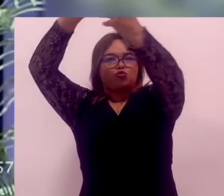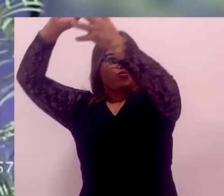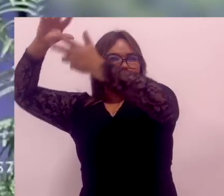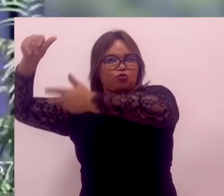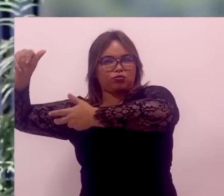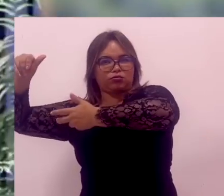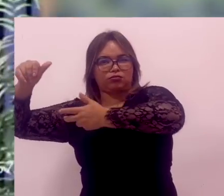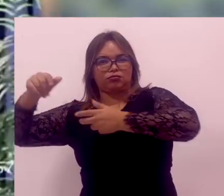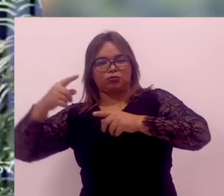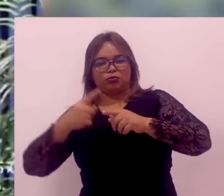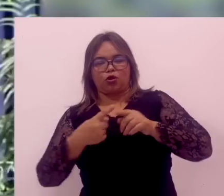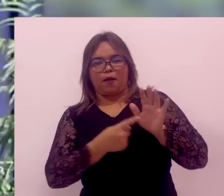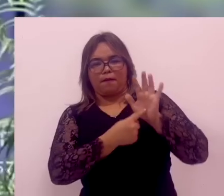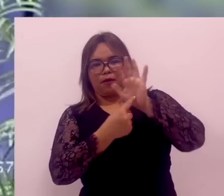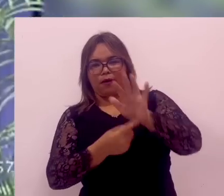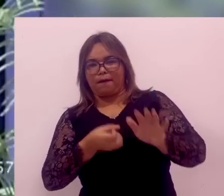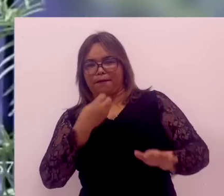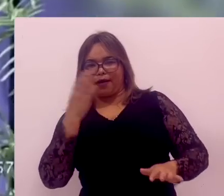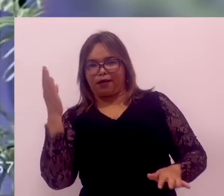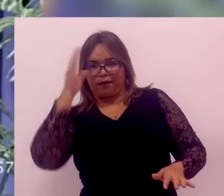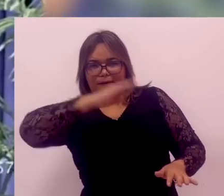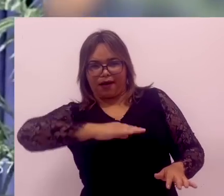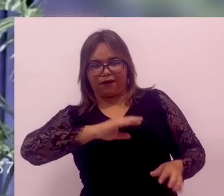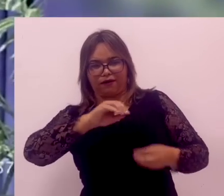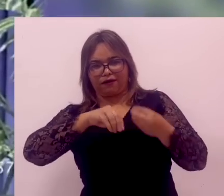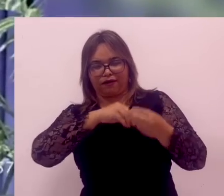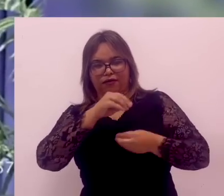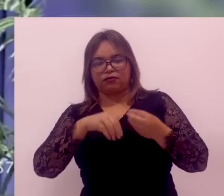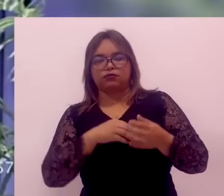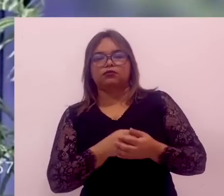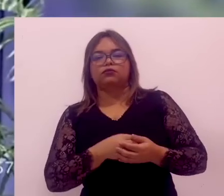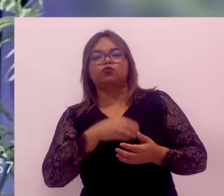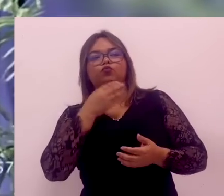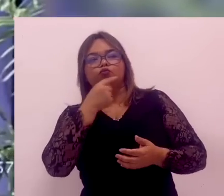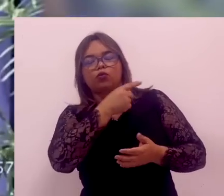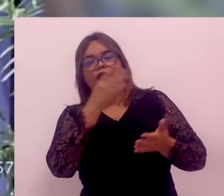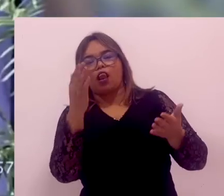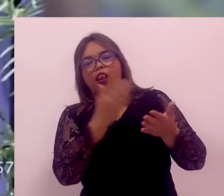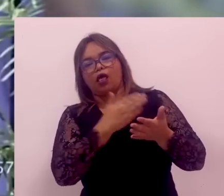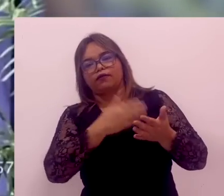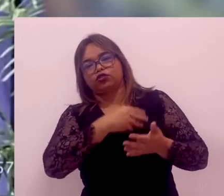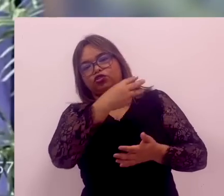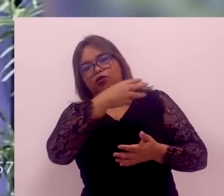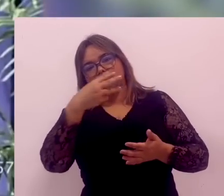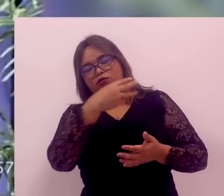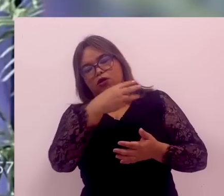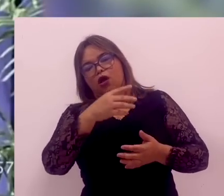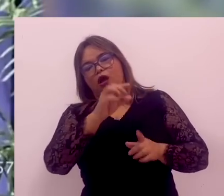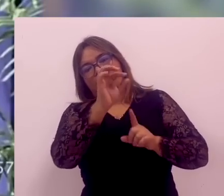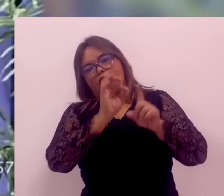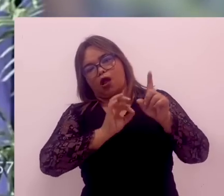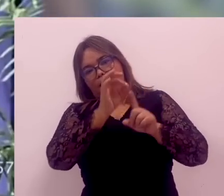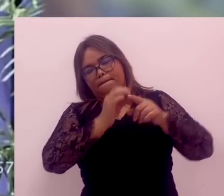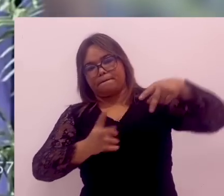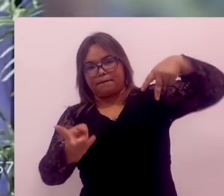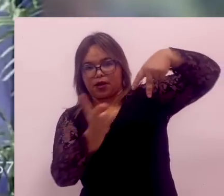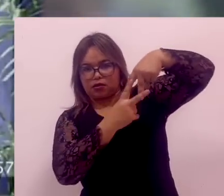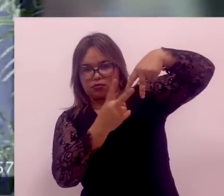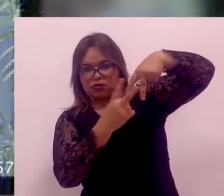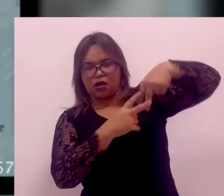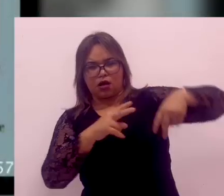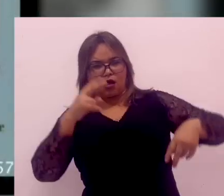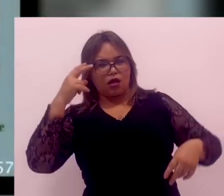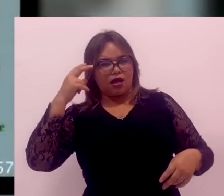no livro 33º Grau da Maçonaria. Então é a serpente que lhe dá o conhecimento do bem e do mal. E é ela que